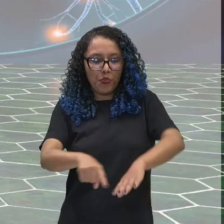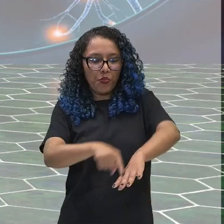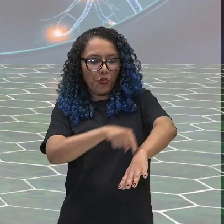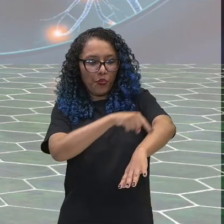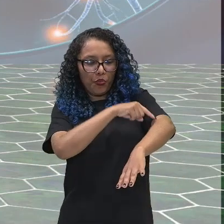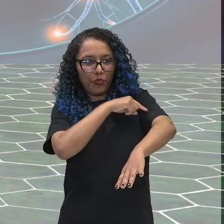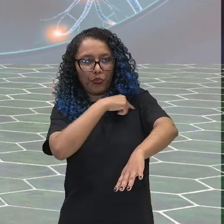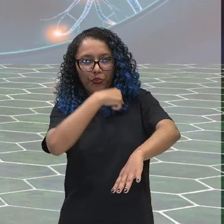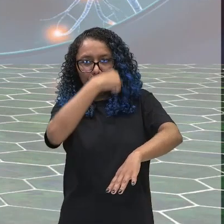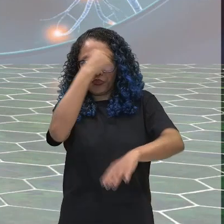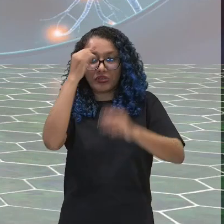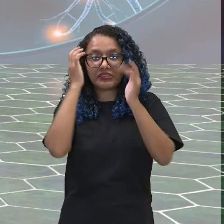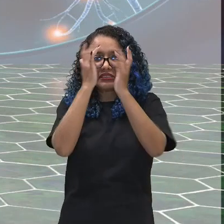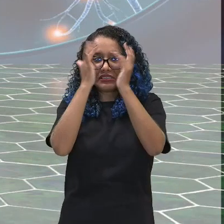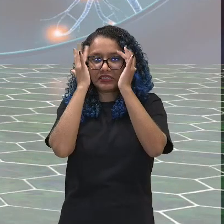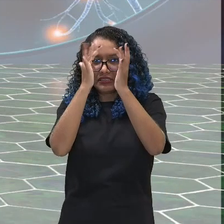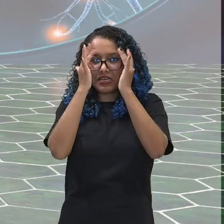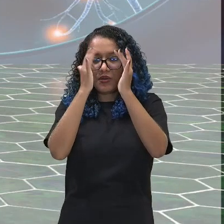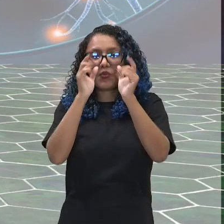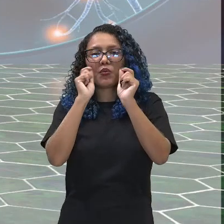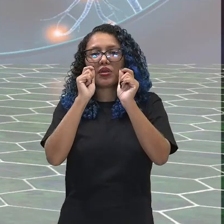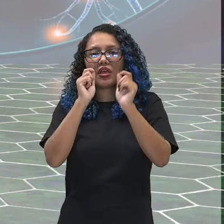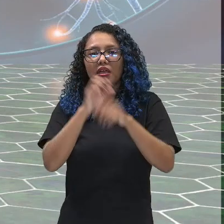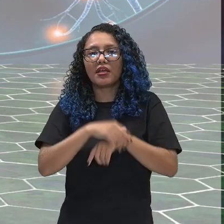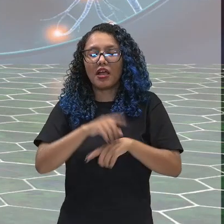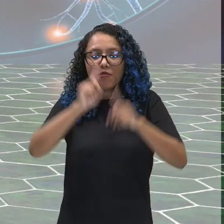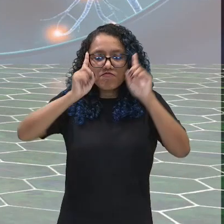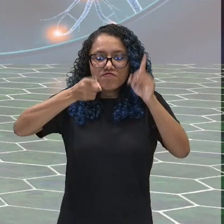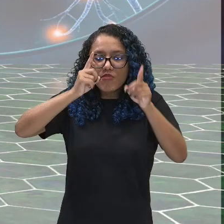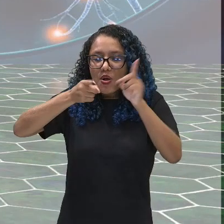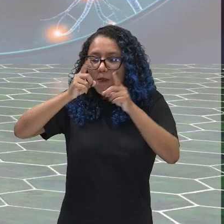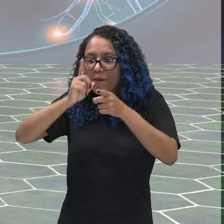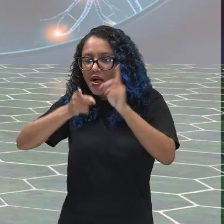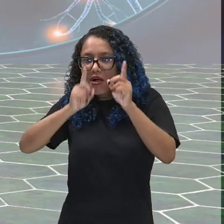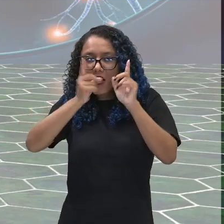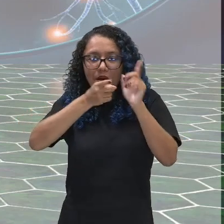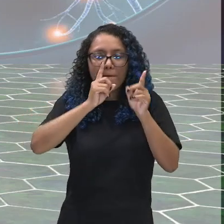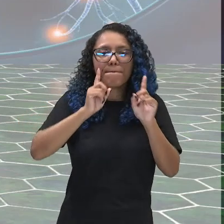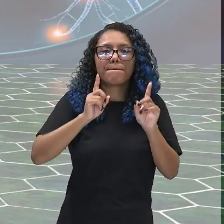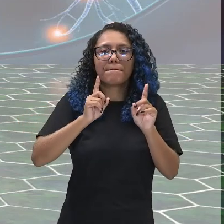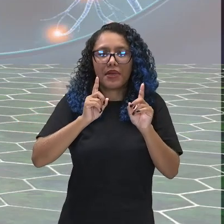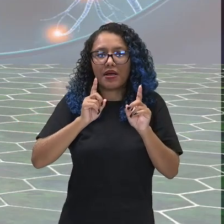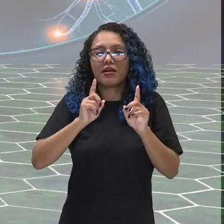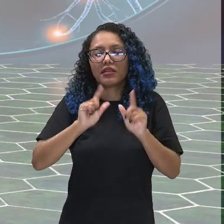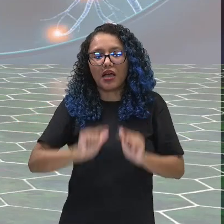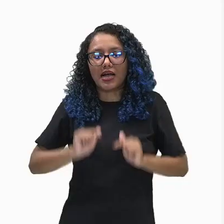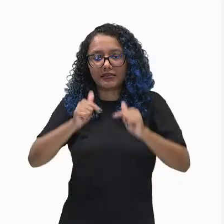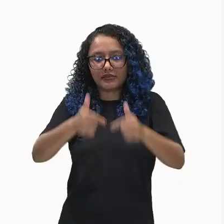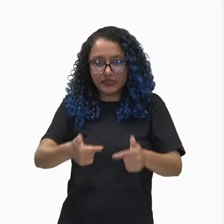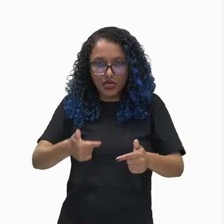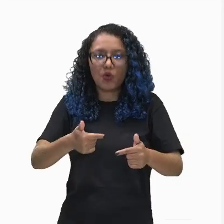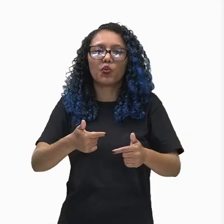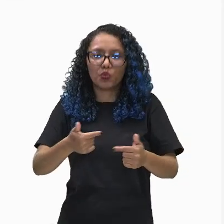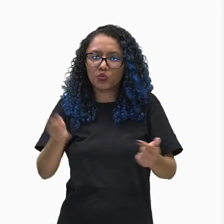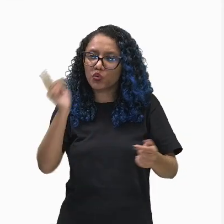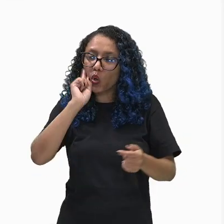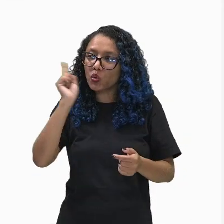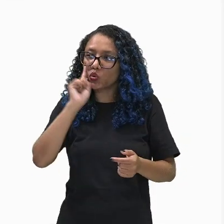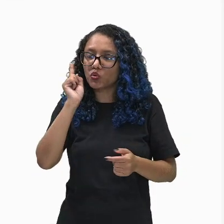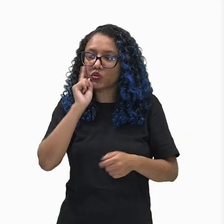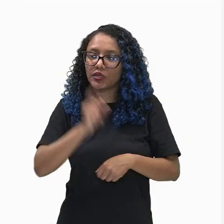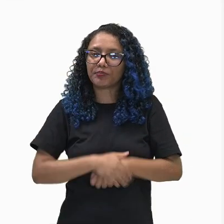vai acontecer esse comando das nossas atividades diárias. Vamos continuar vendo aí